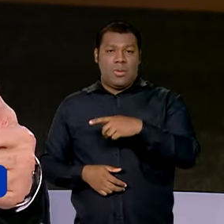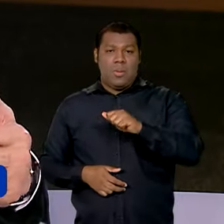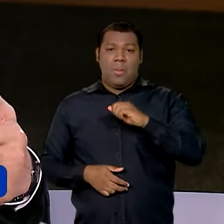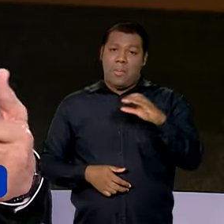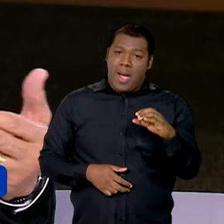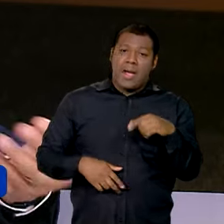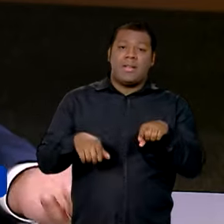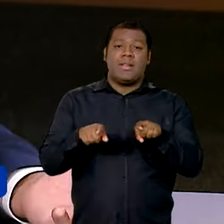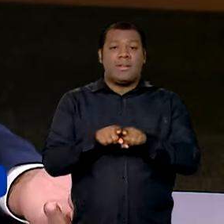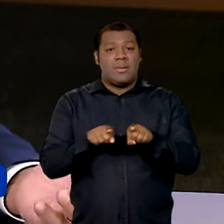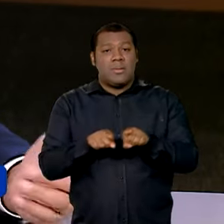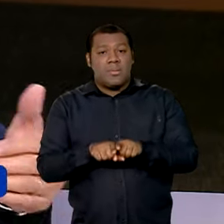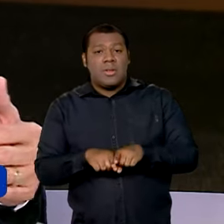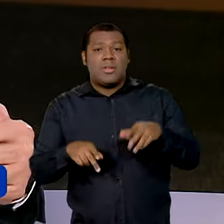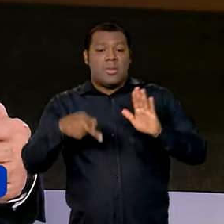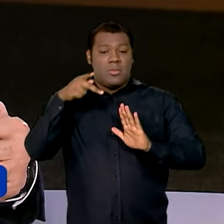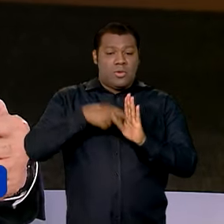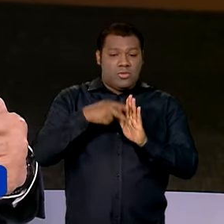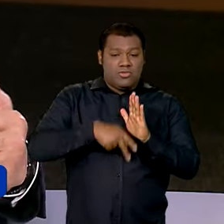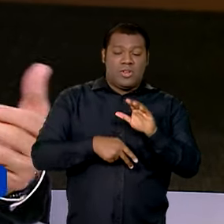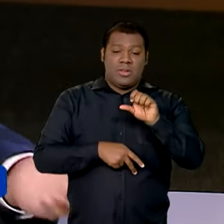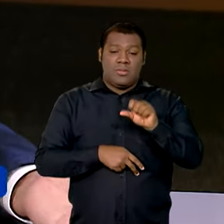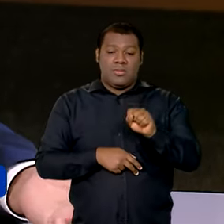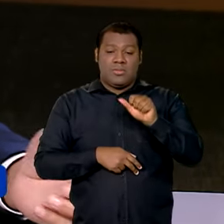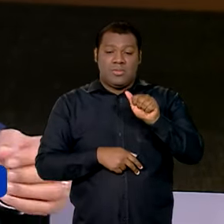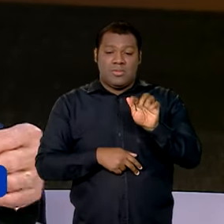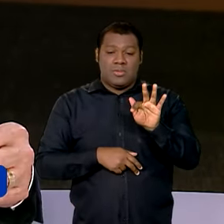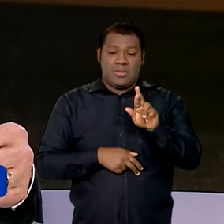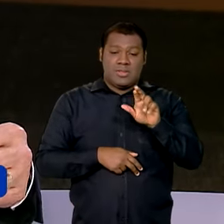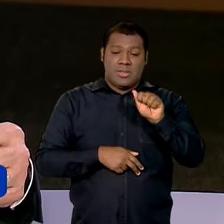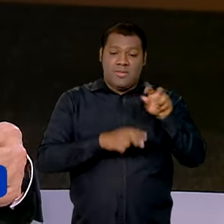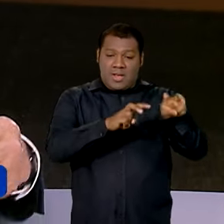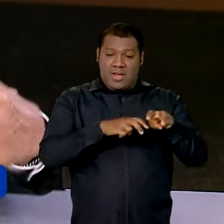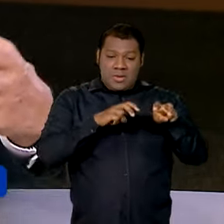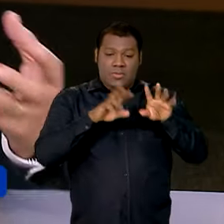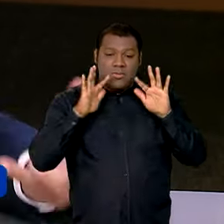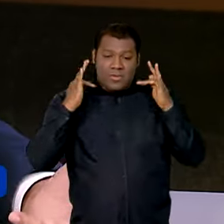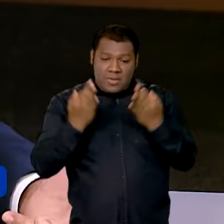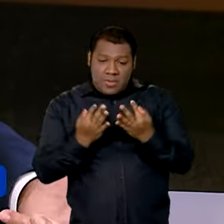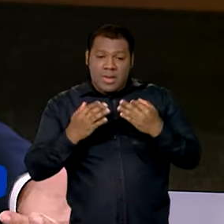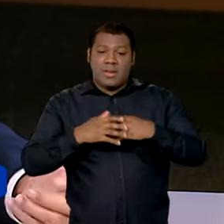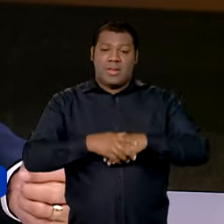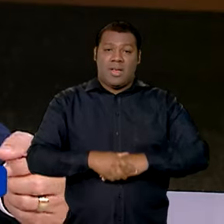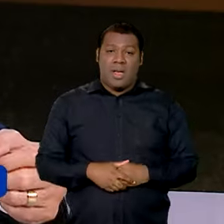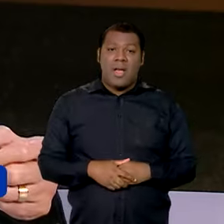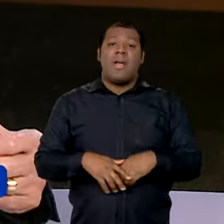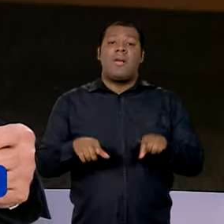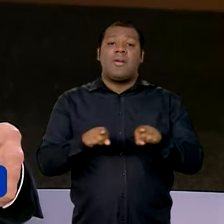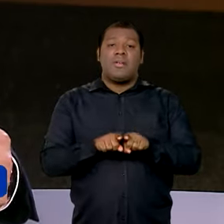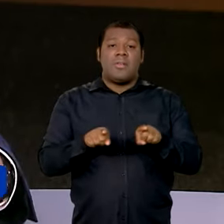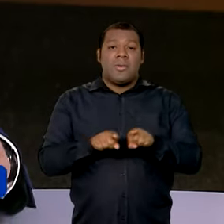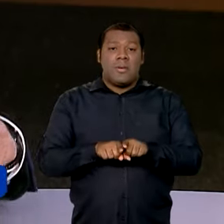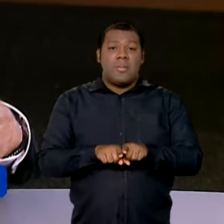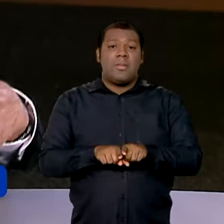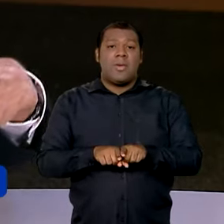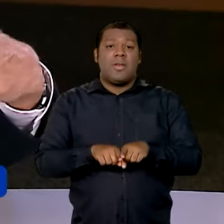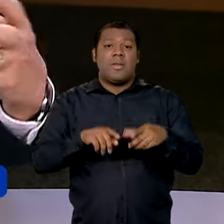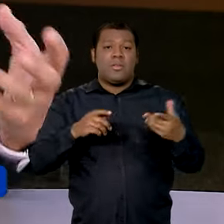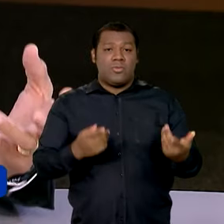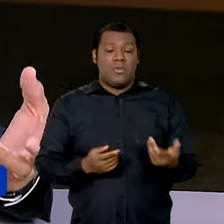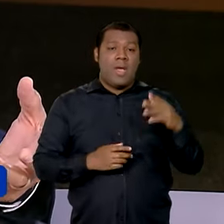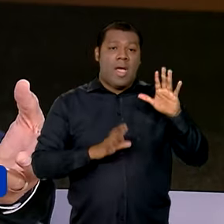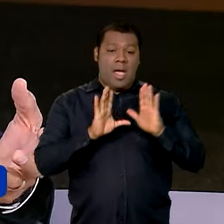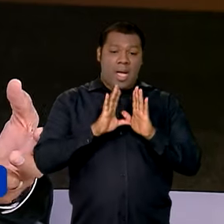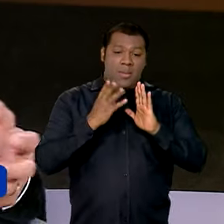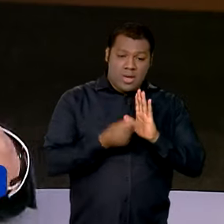Agricultura Familiar o plano safra Empresarial nós temos mais cência pra Amazônia tem a Neo industrialização pra Amazônia então tem os